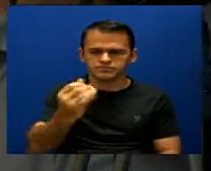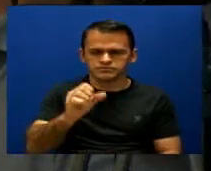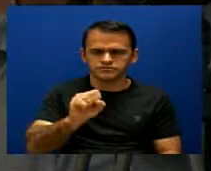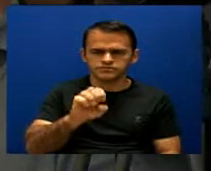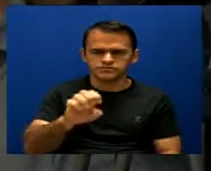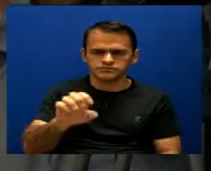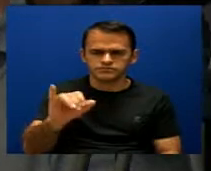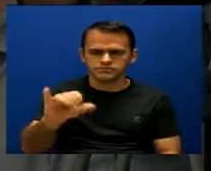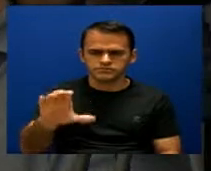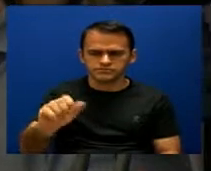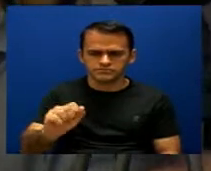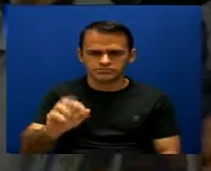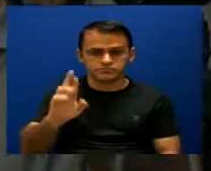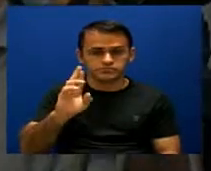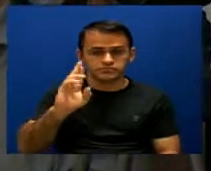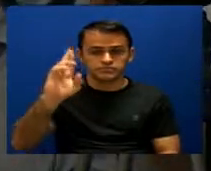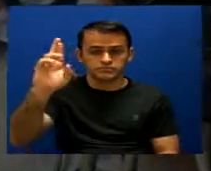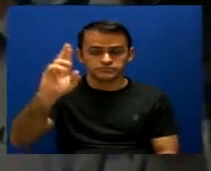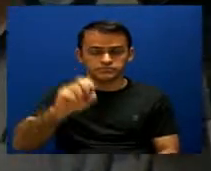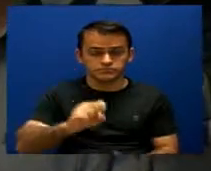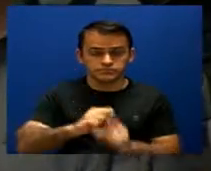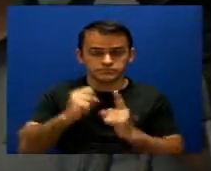presidente do Fundo Social... E